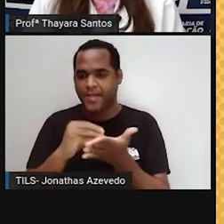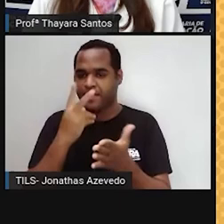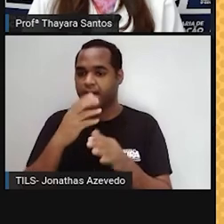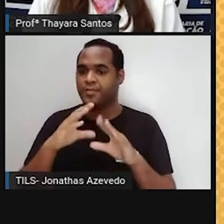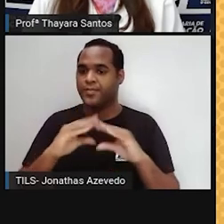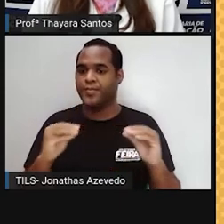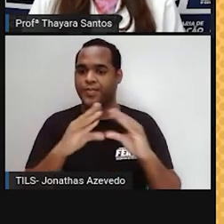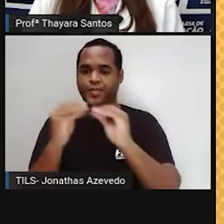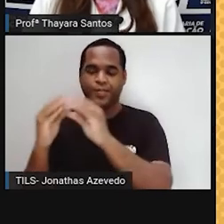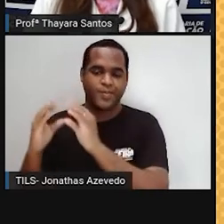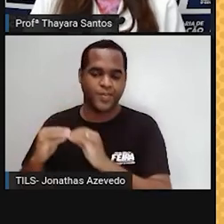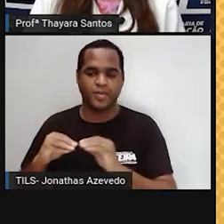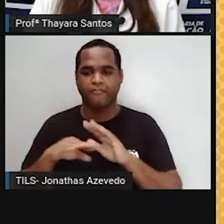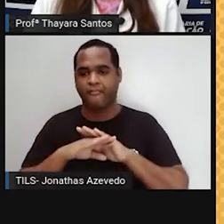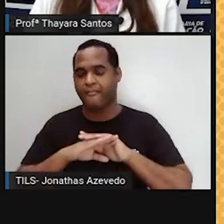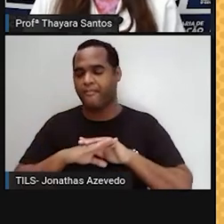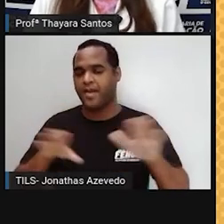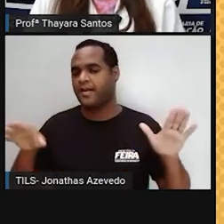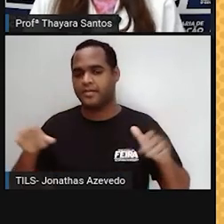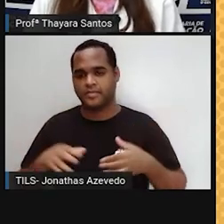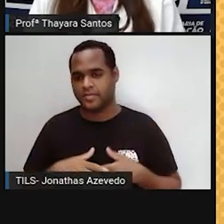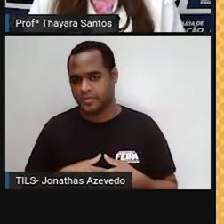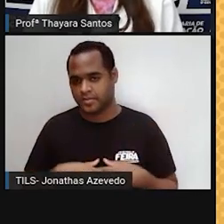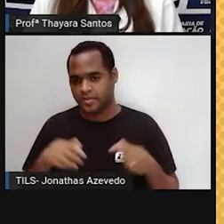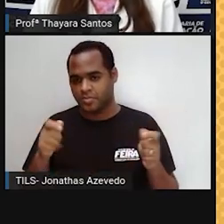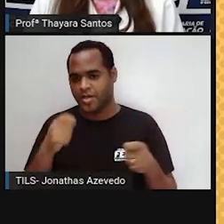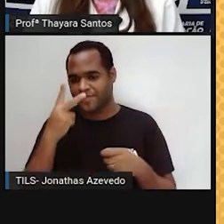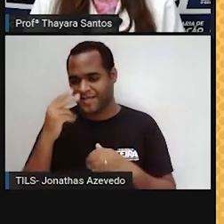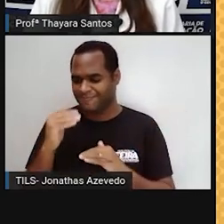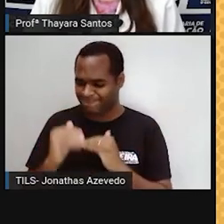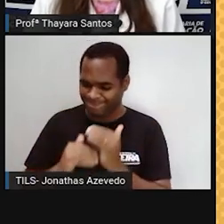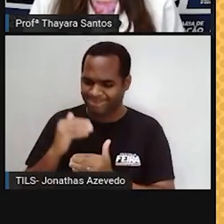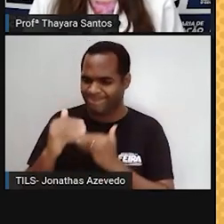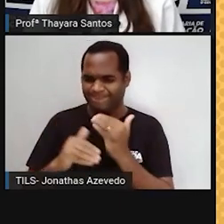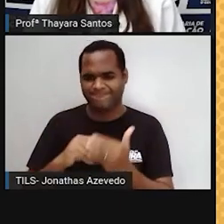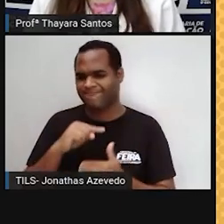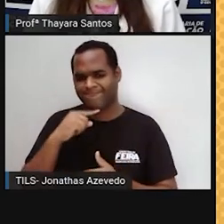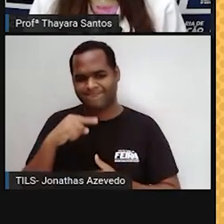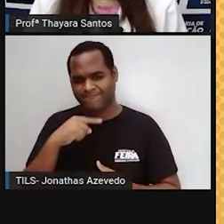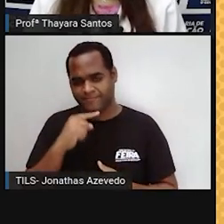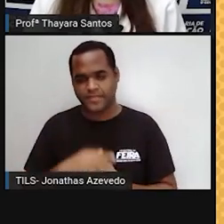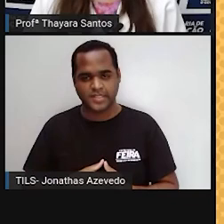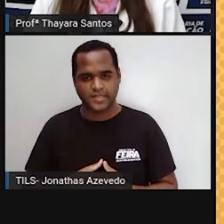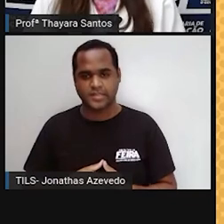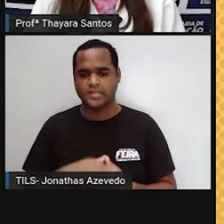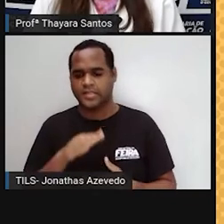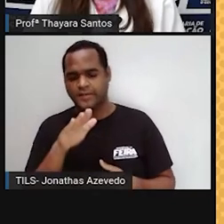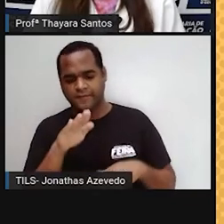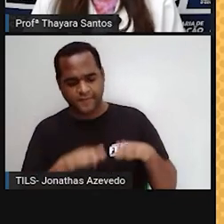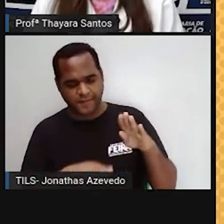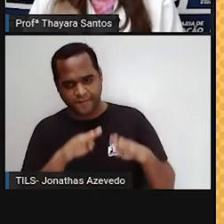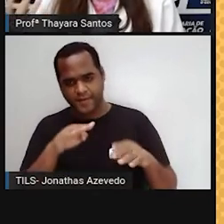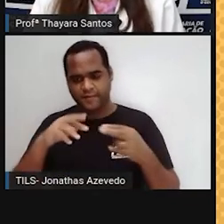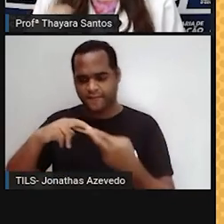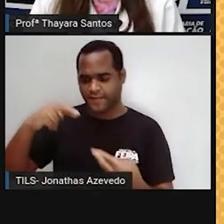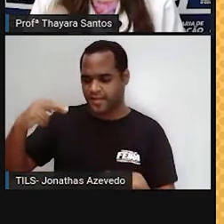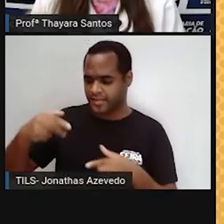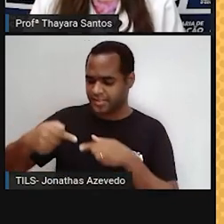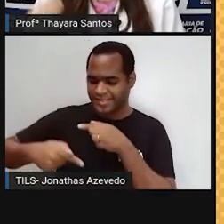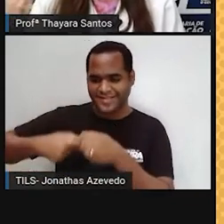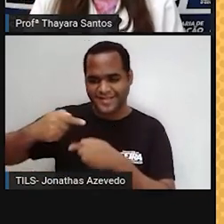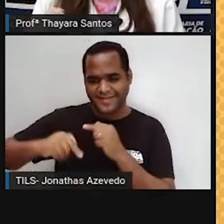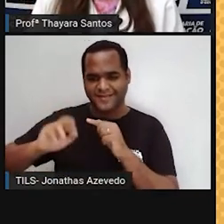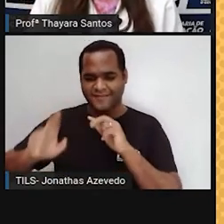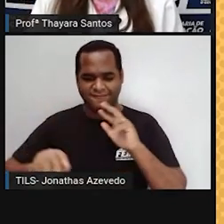extinguindo. E isso também não favorece a evolução, porque como a gente não vai ter ali variabilidade genética, né, não vai ter vários tipos